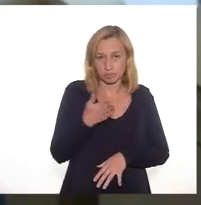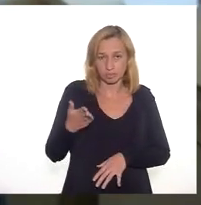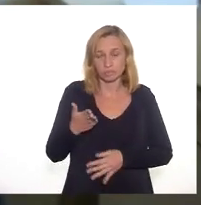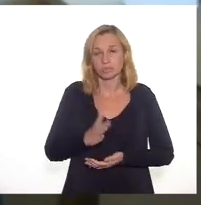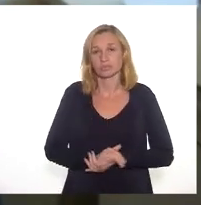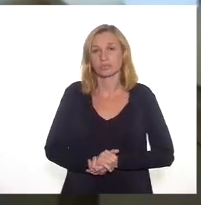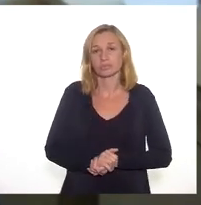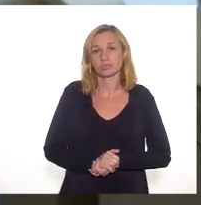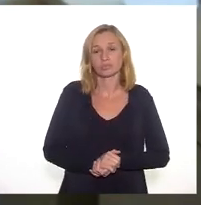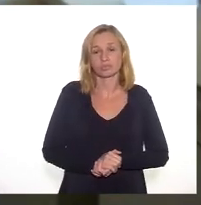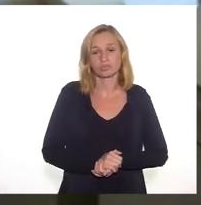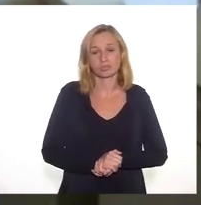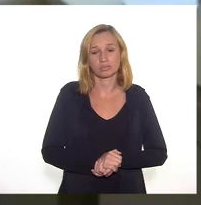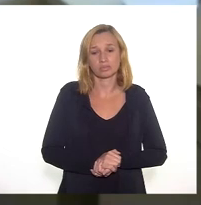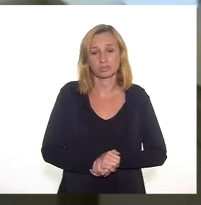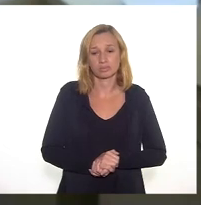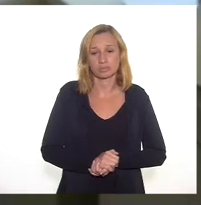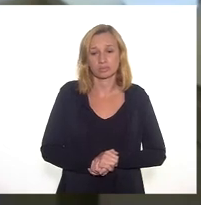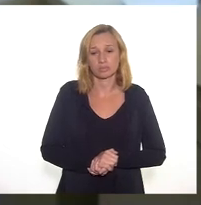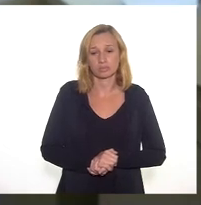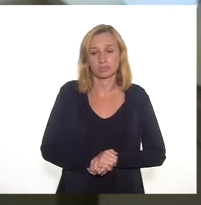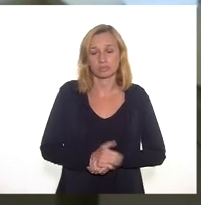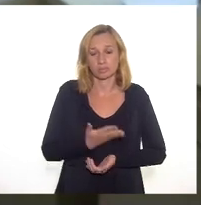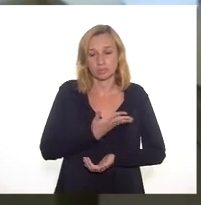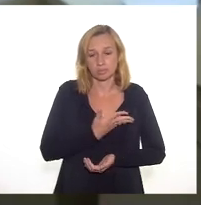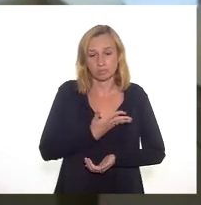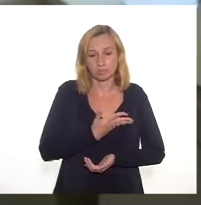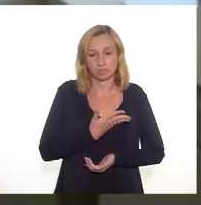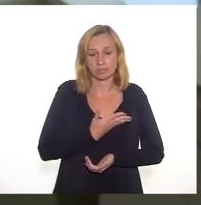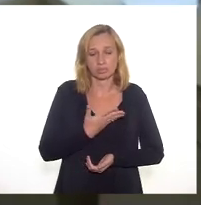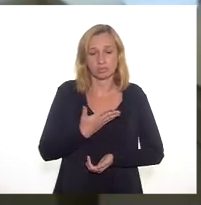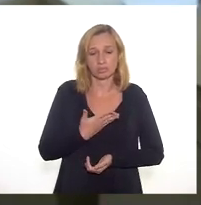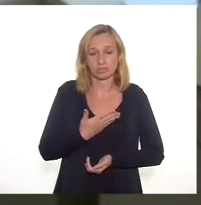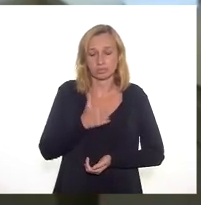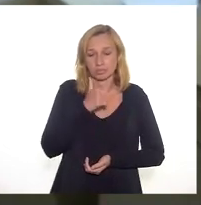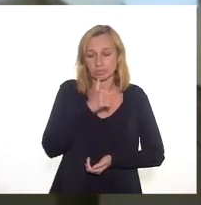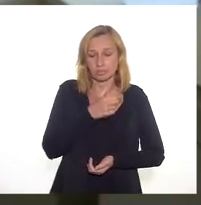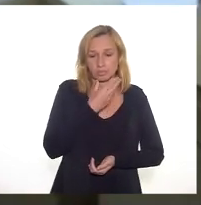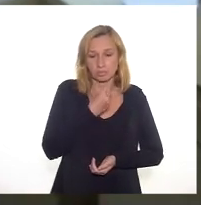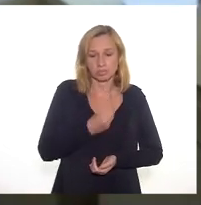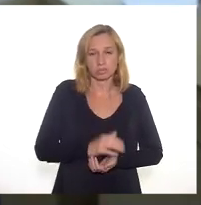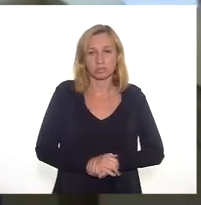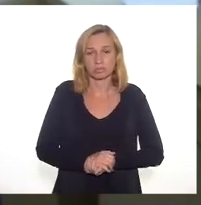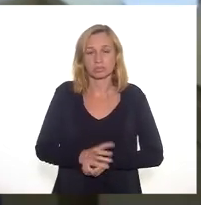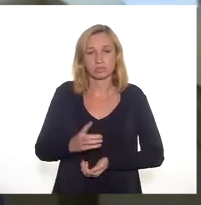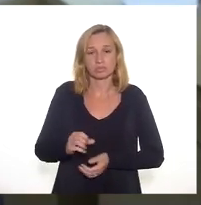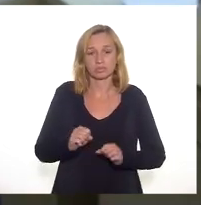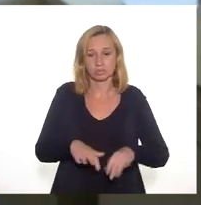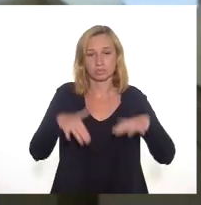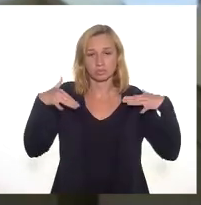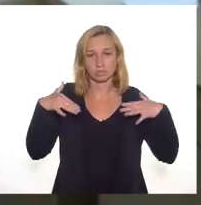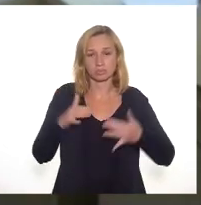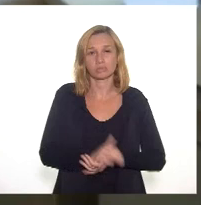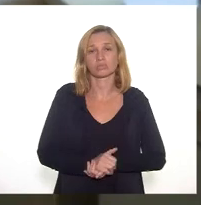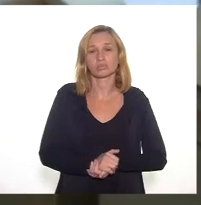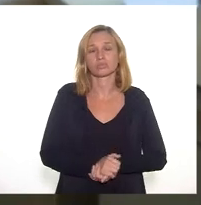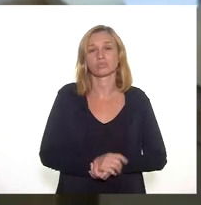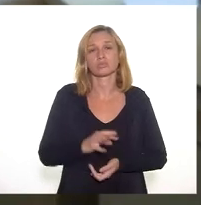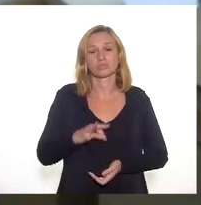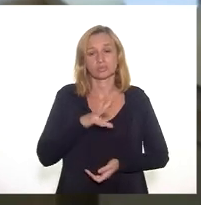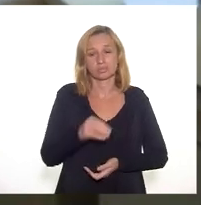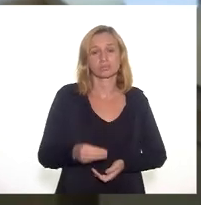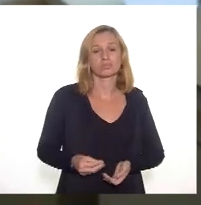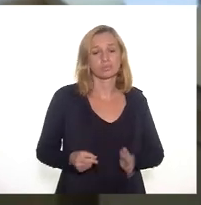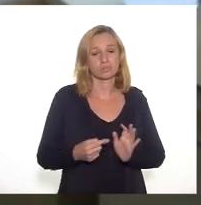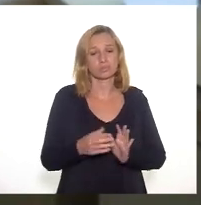satisfação às minhas companheiras e meus companheiros de plenário. E que tudo isso, como